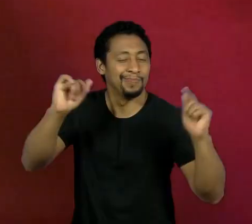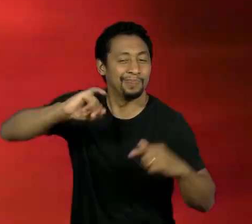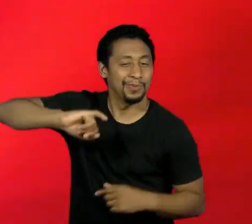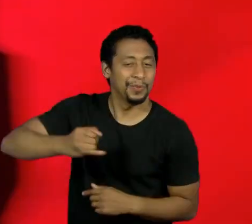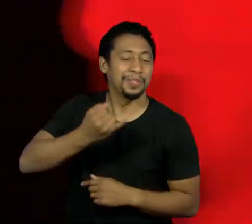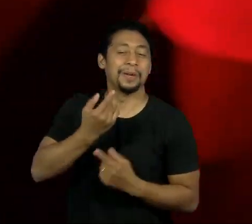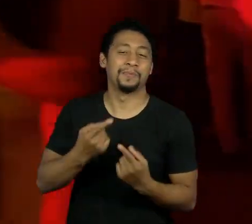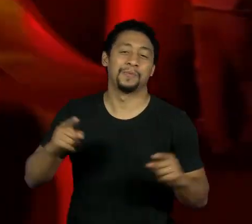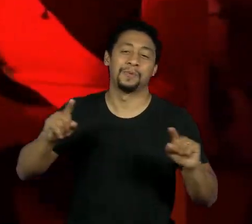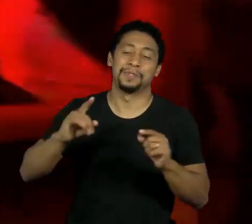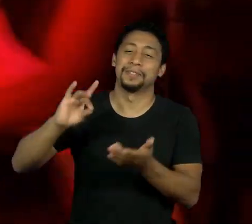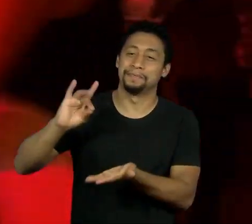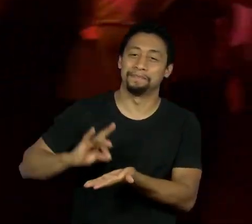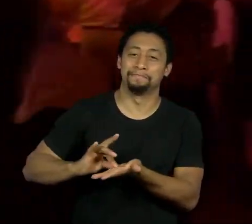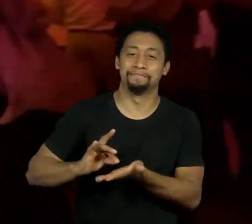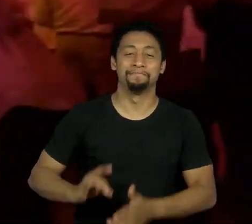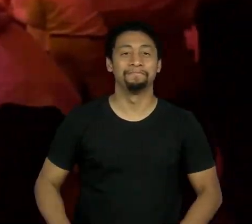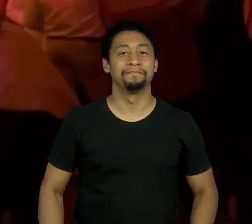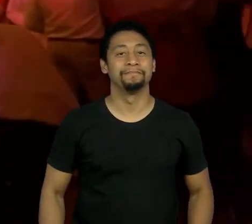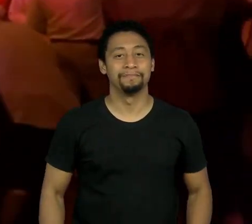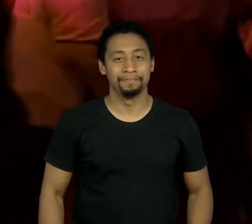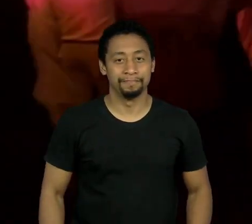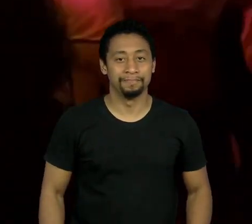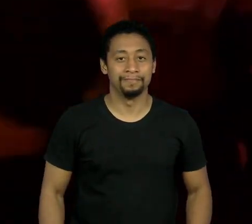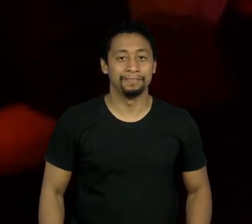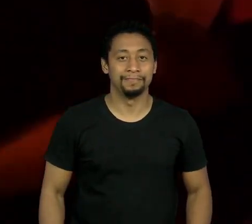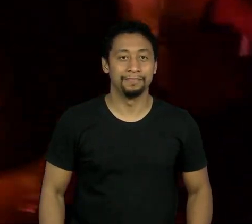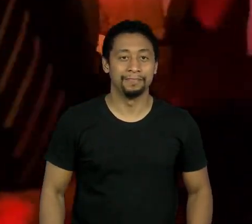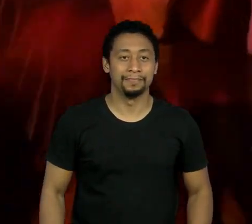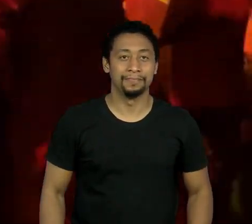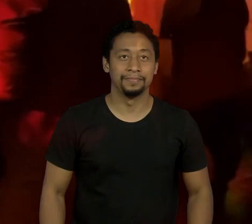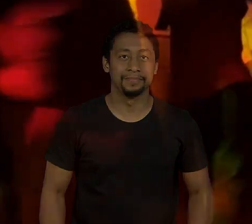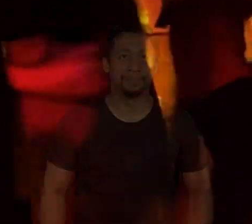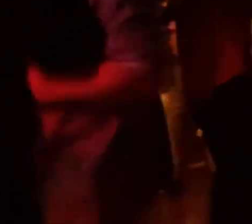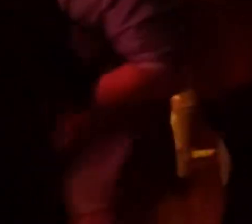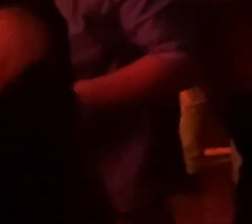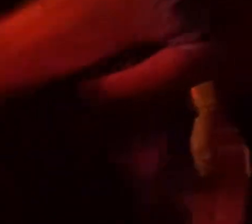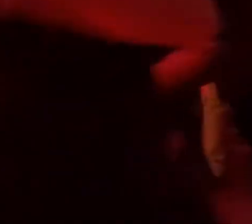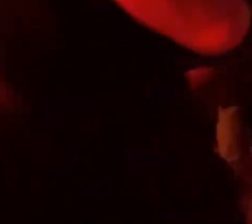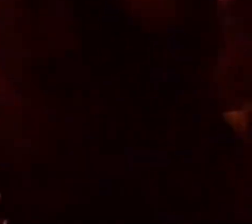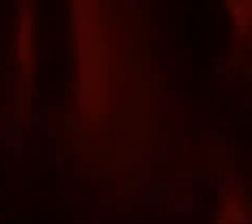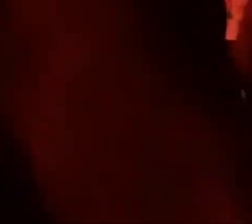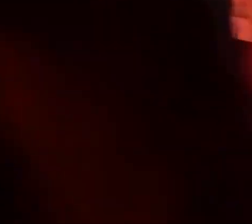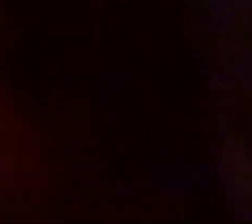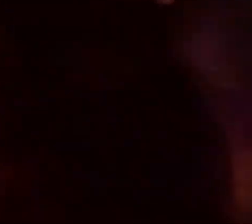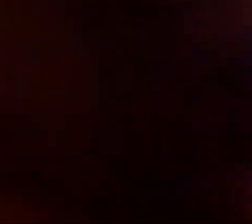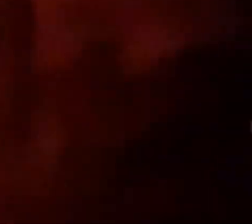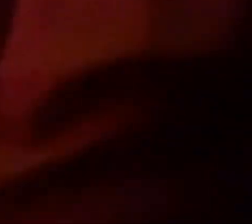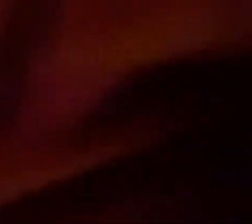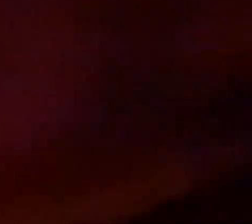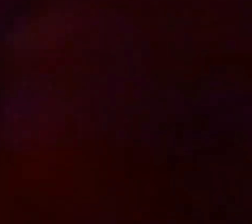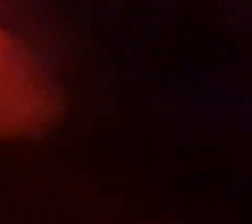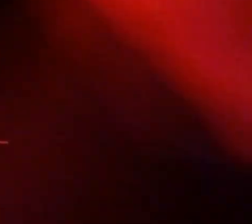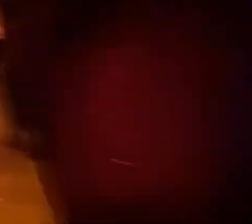verdade. Bebete, vambora, hoje já está na hora.